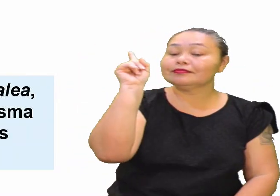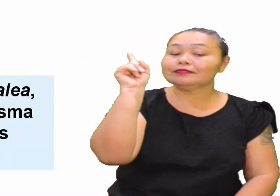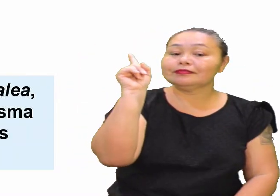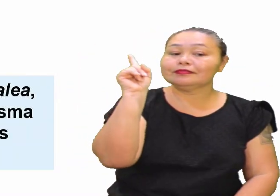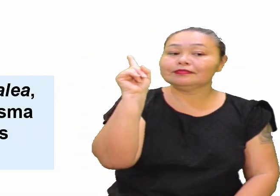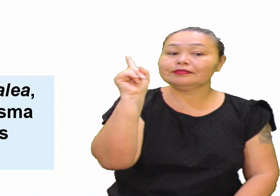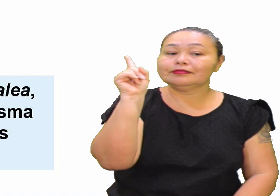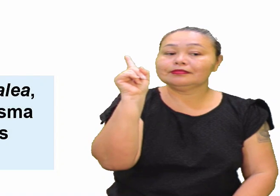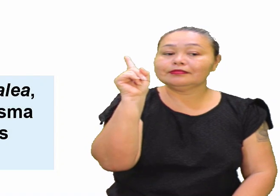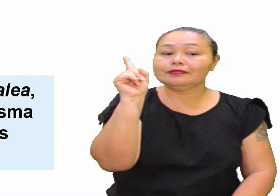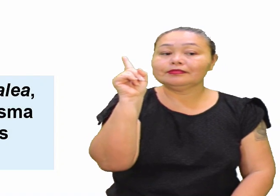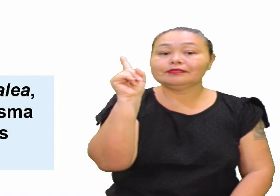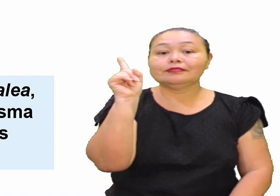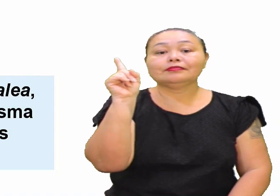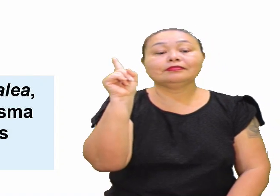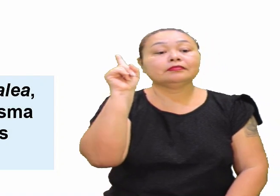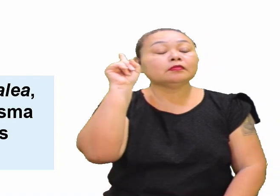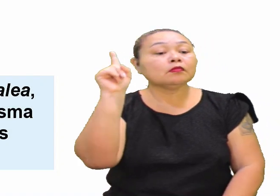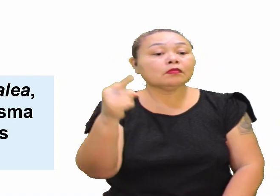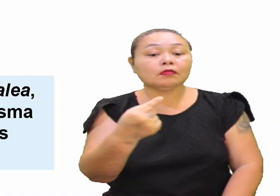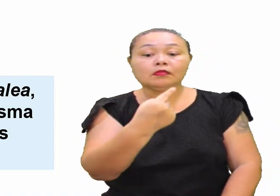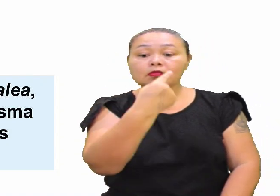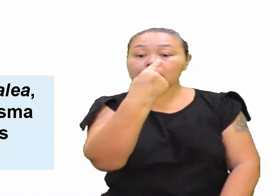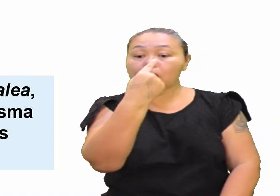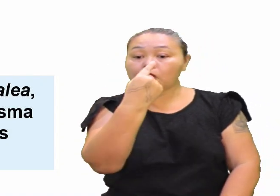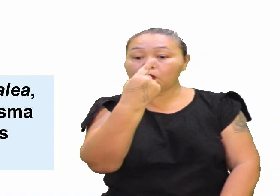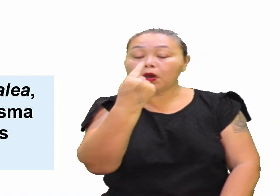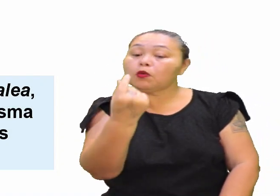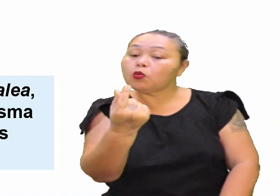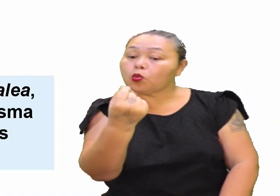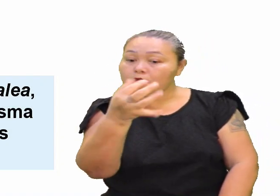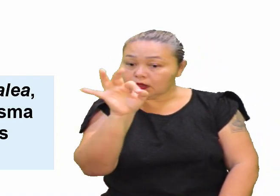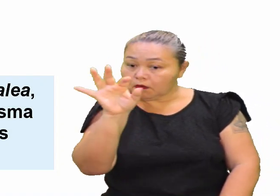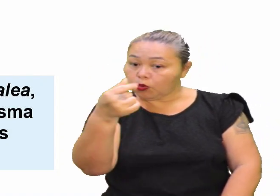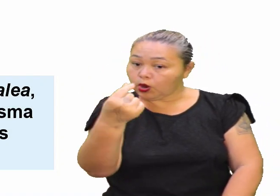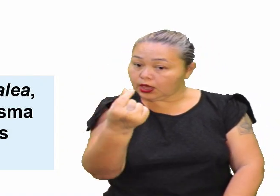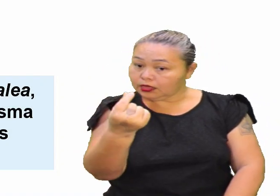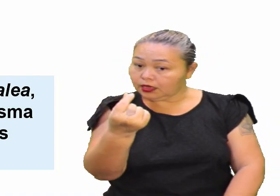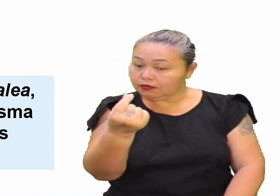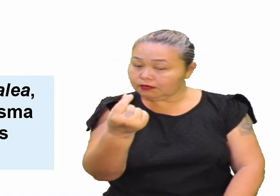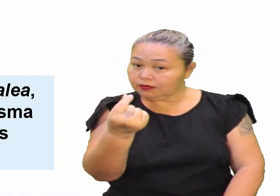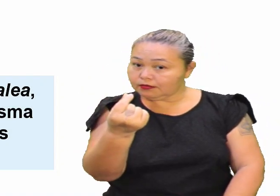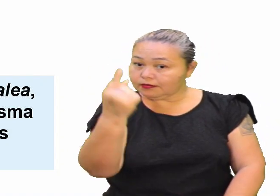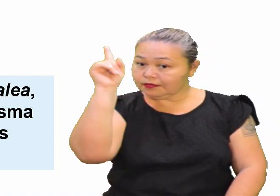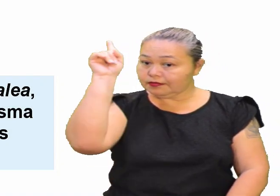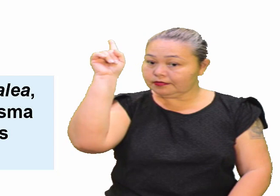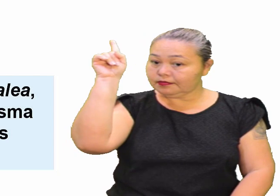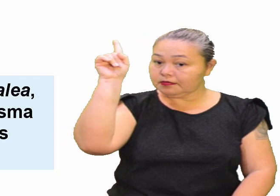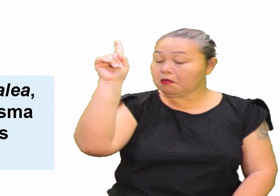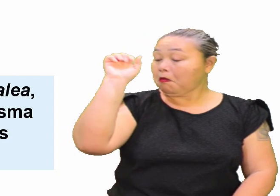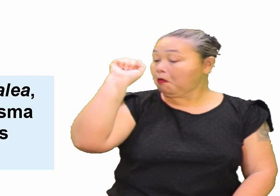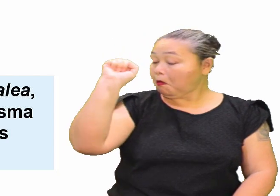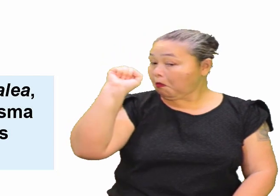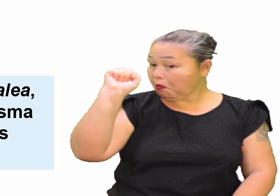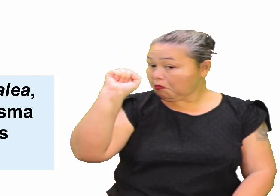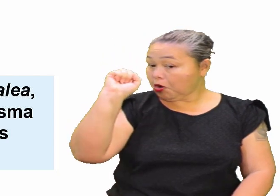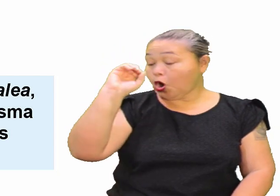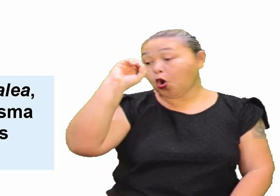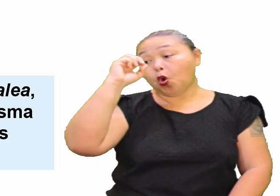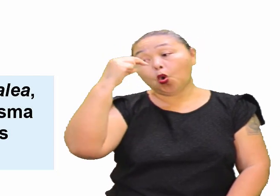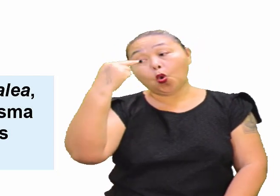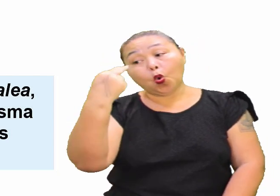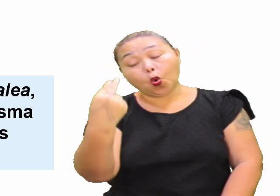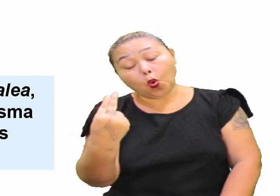heredograma. Porque às vezes o tio fala heredro. Não é heredro, heredou. Então vamos lá. Professor,